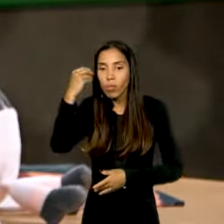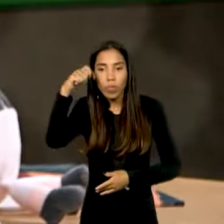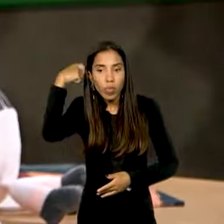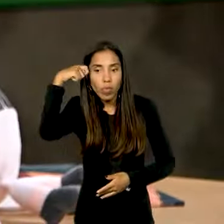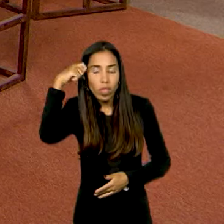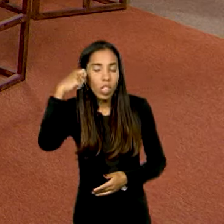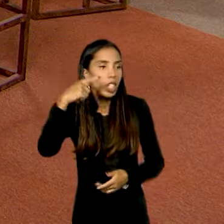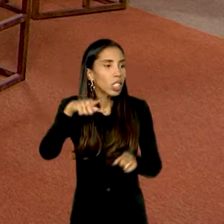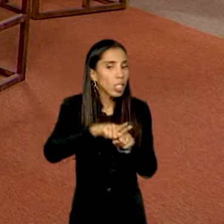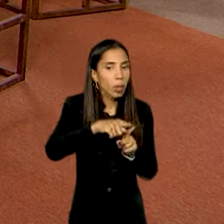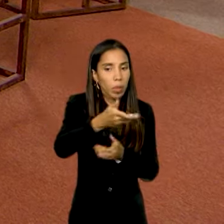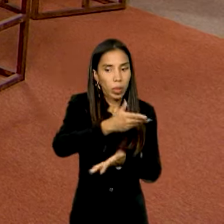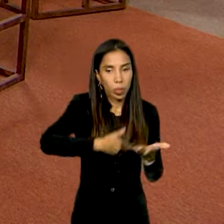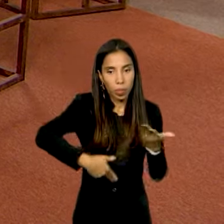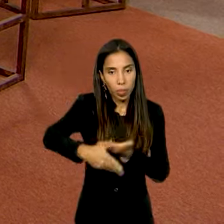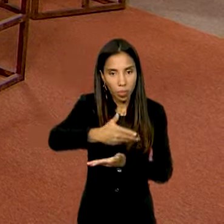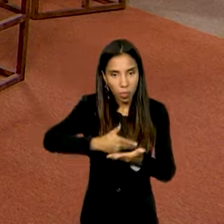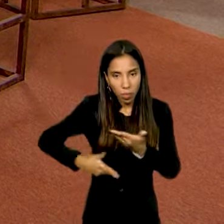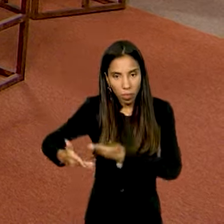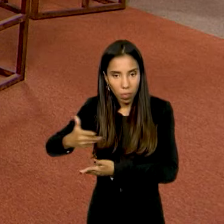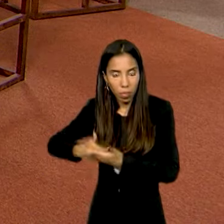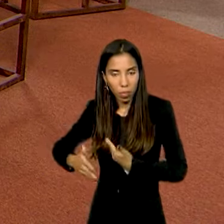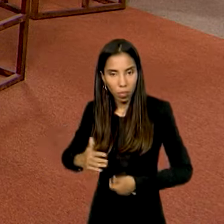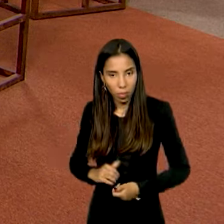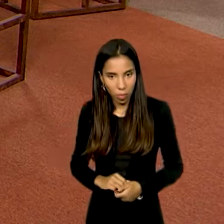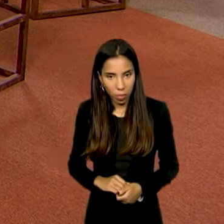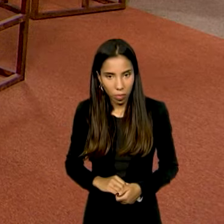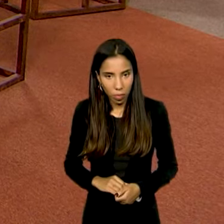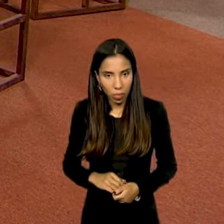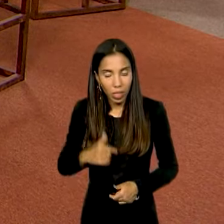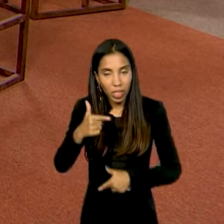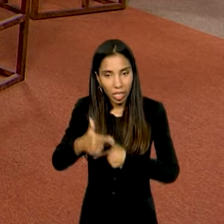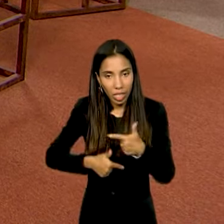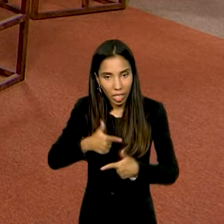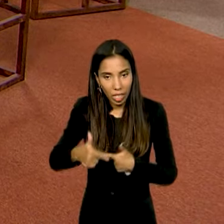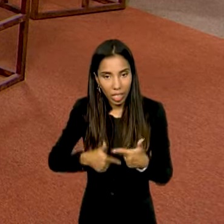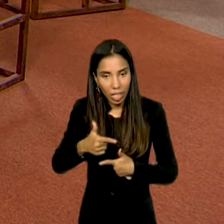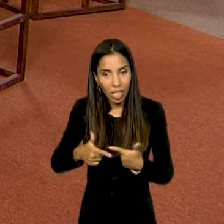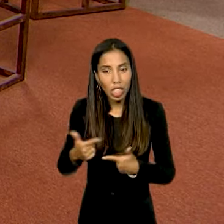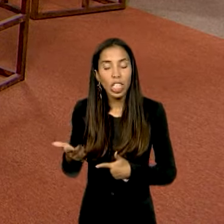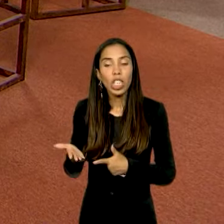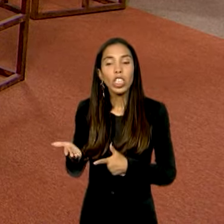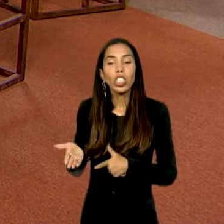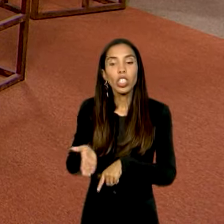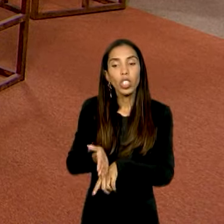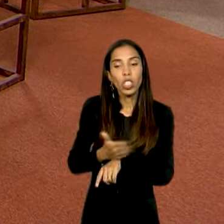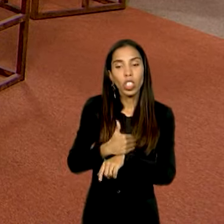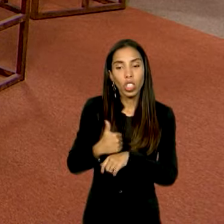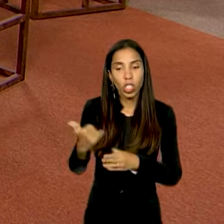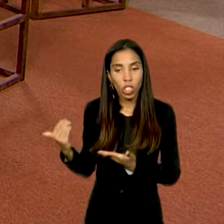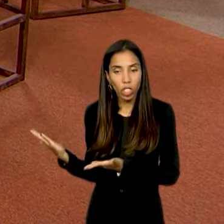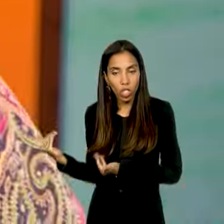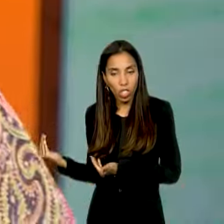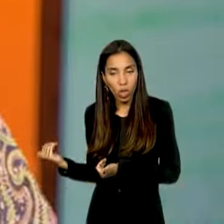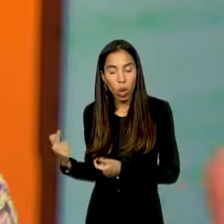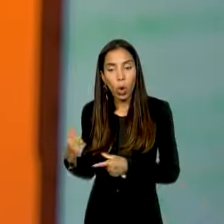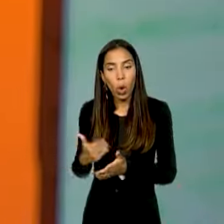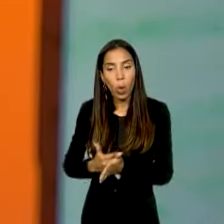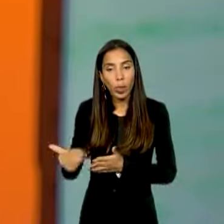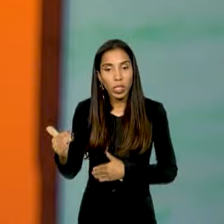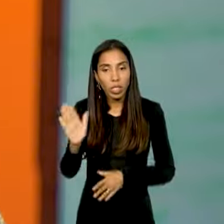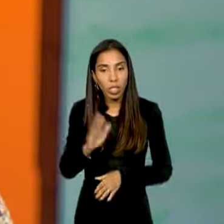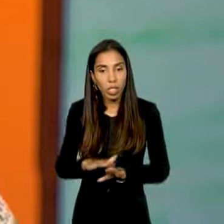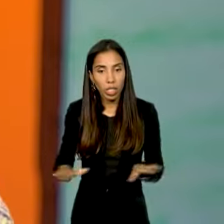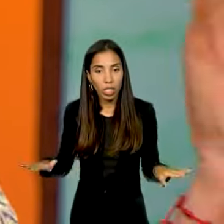né? Maravilhoso. O mais legal, assim, da gente trabalhar nova, né? Começar como criança, porque assim, você